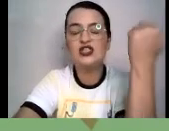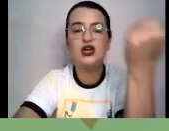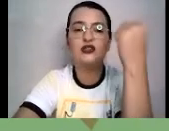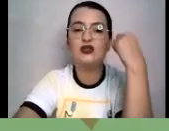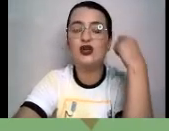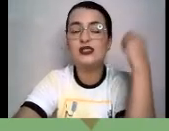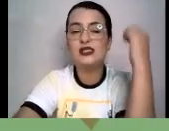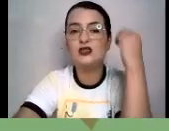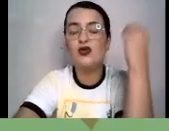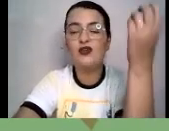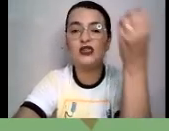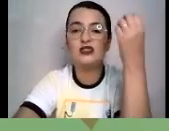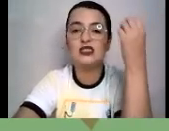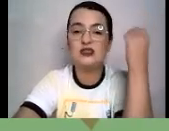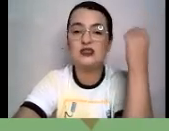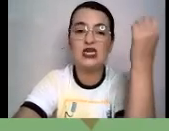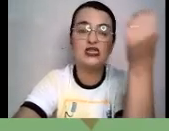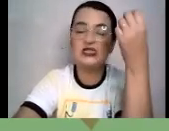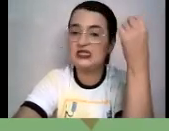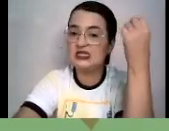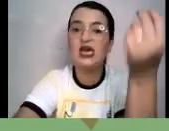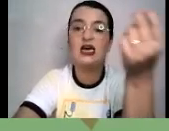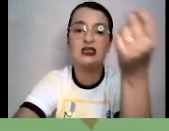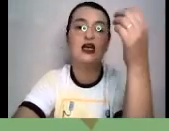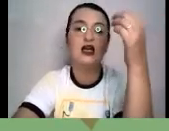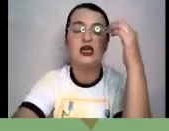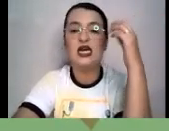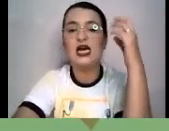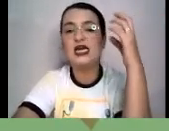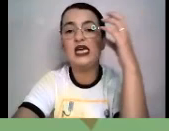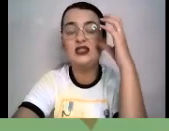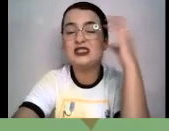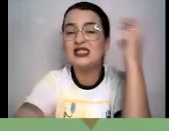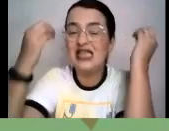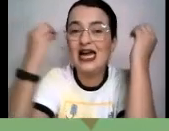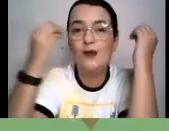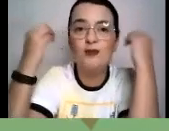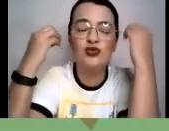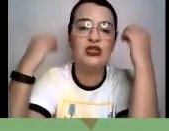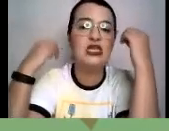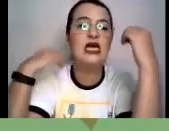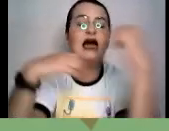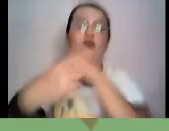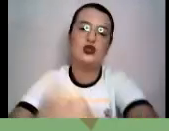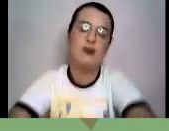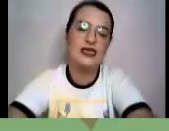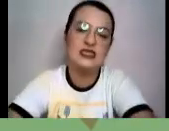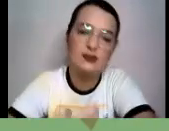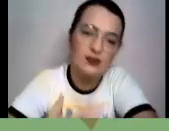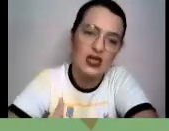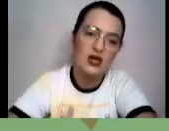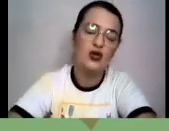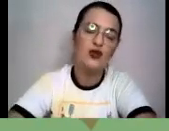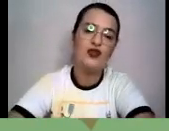territoriais, religiosos, todos esses conflitos, essas brigas, essas guerras. E aí, no cenário mundial, os